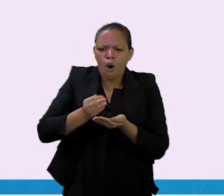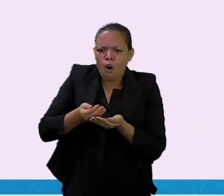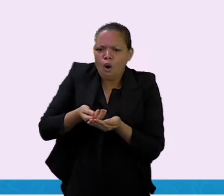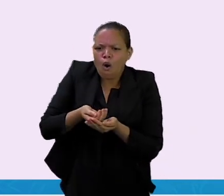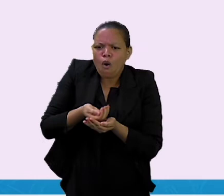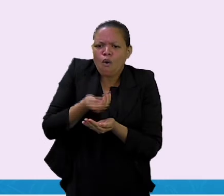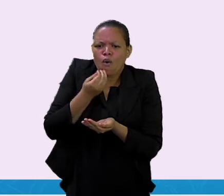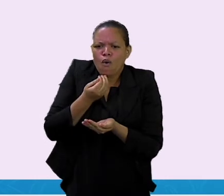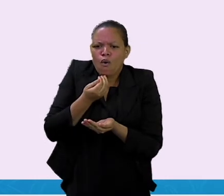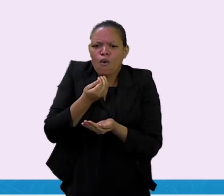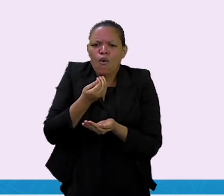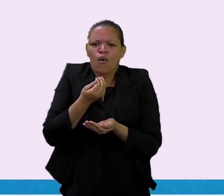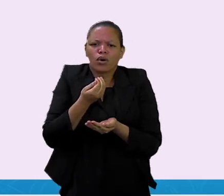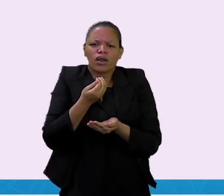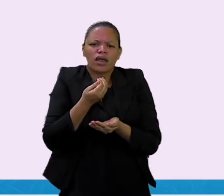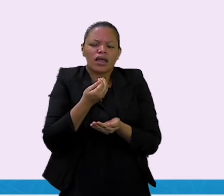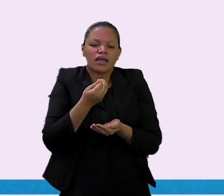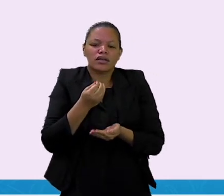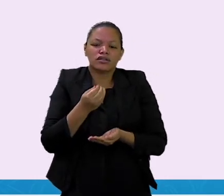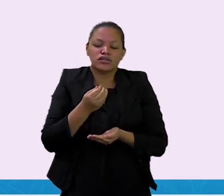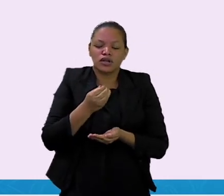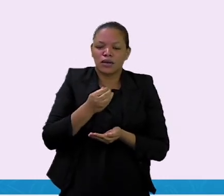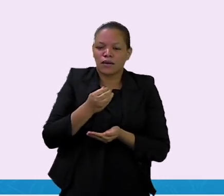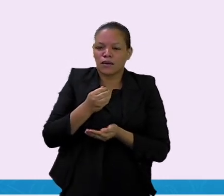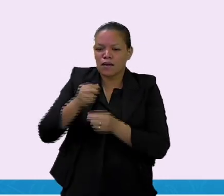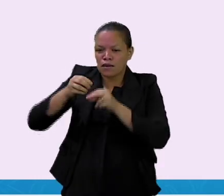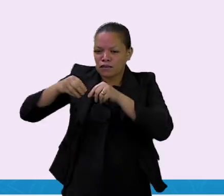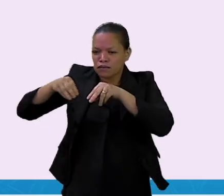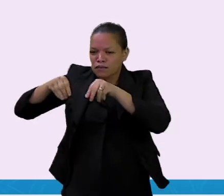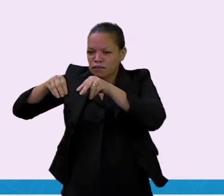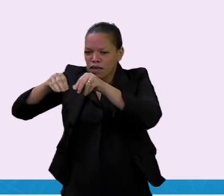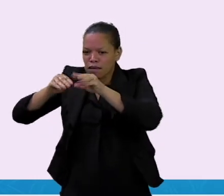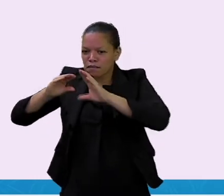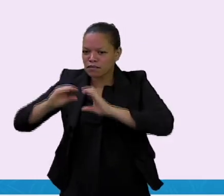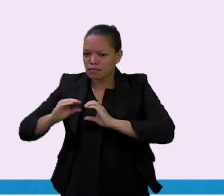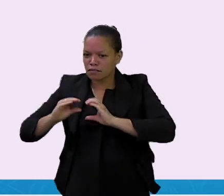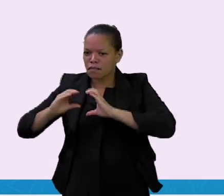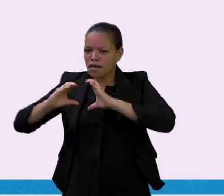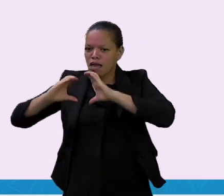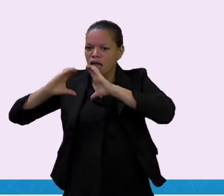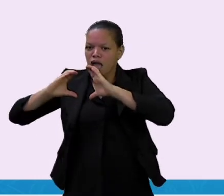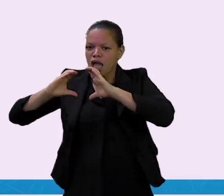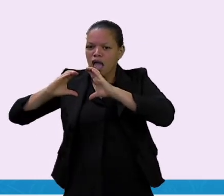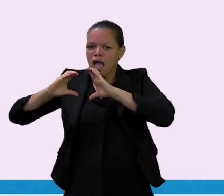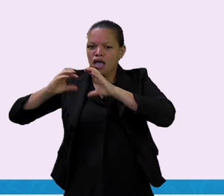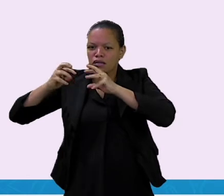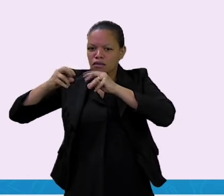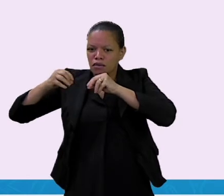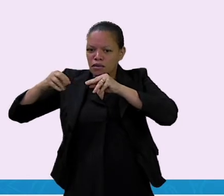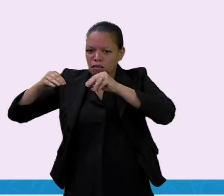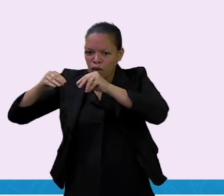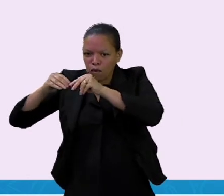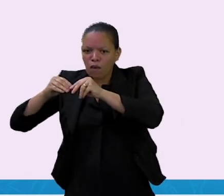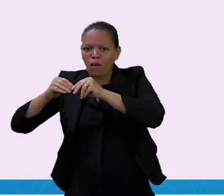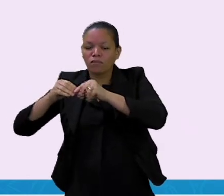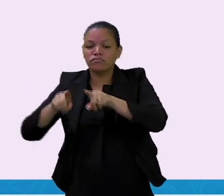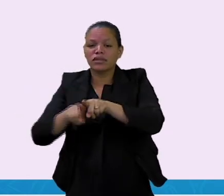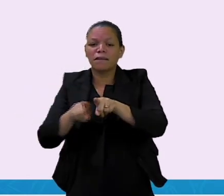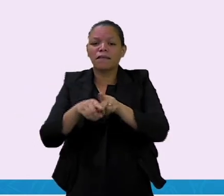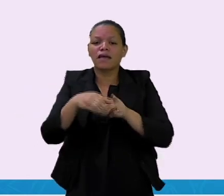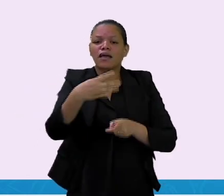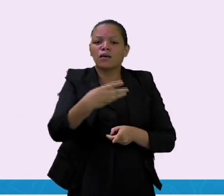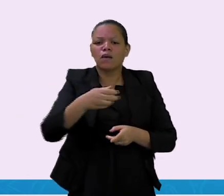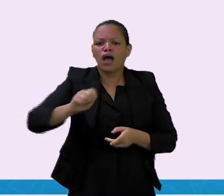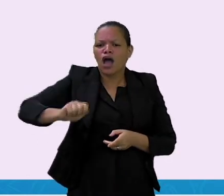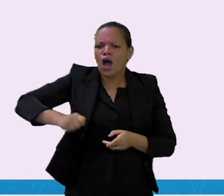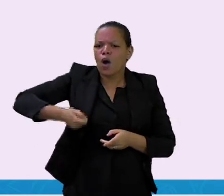trabalhando gramas? Para uma simples receita, nós precisamos saber. Quando você for fazer